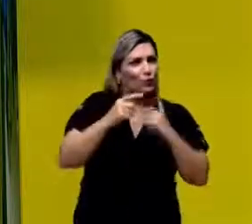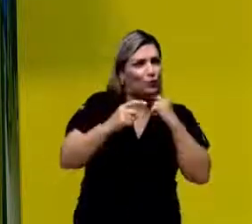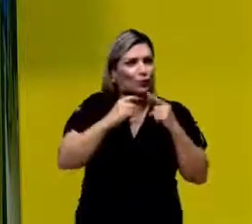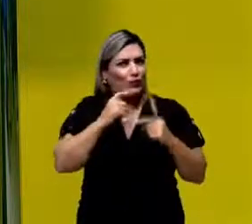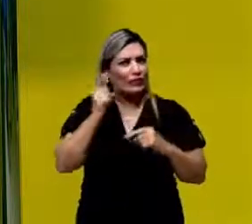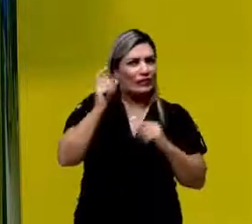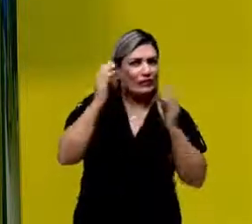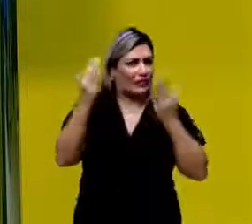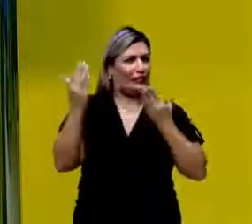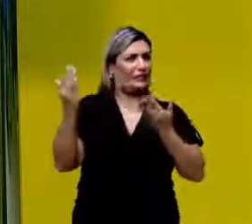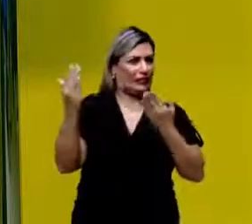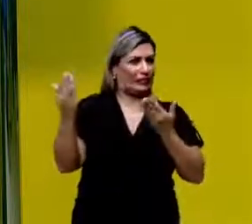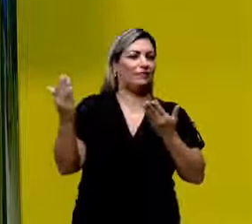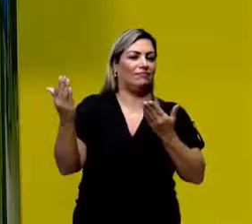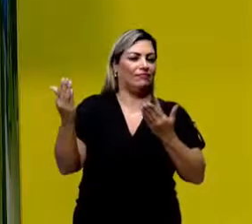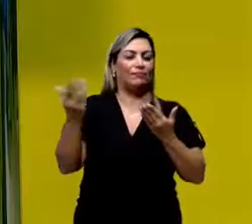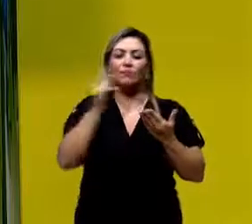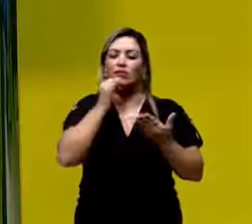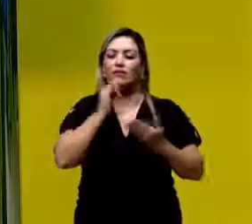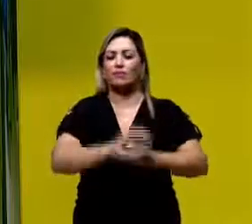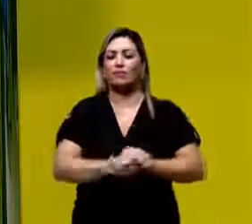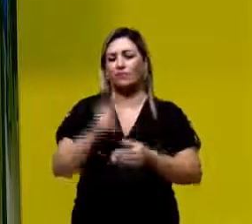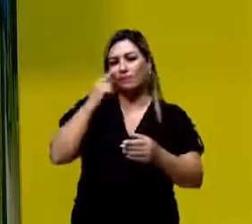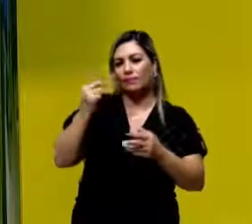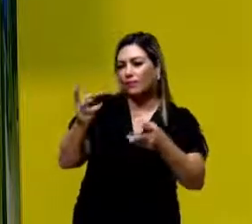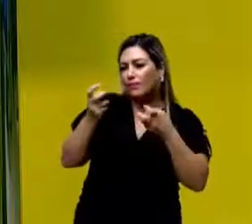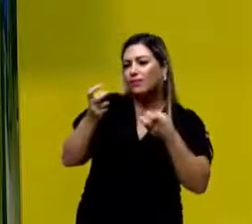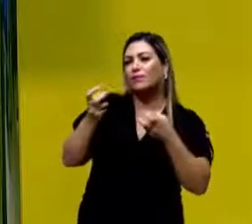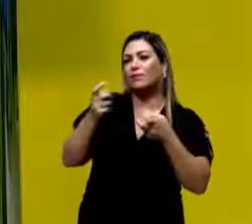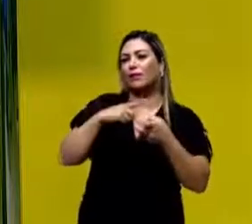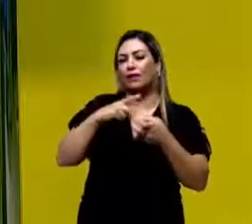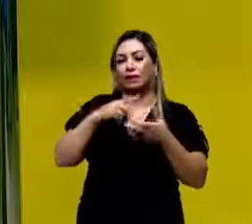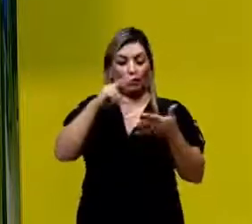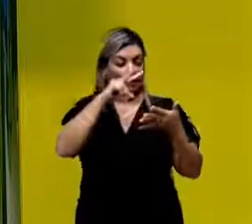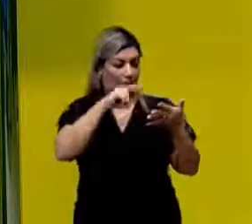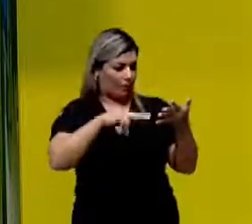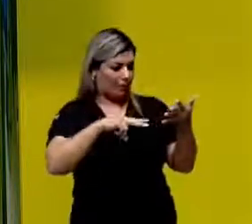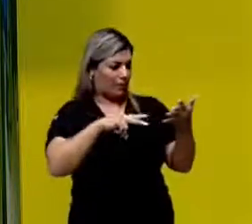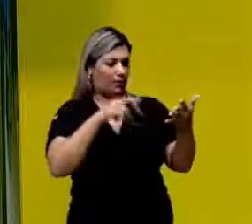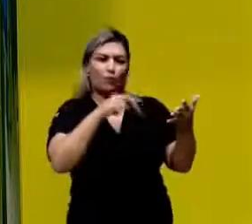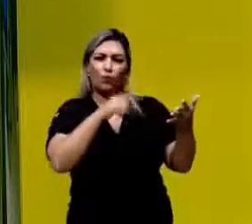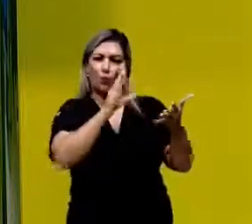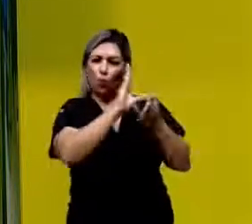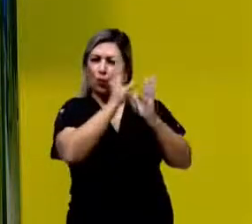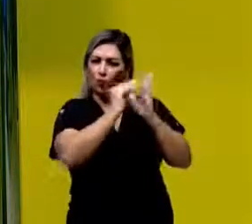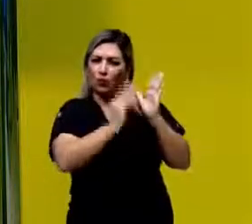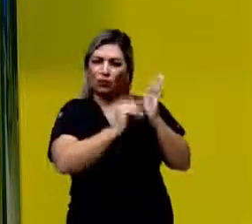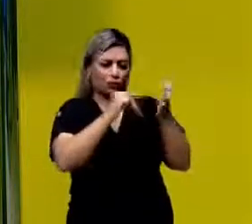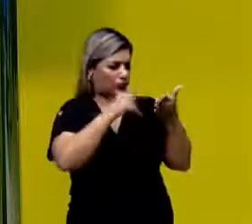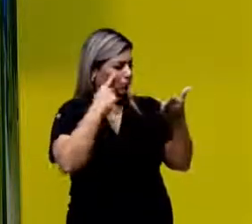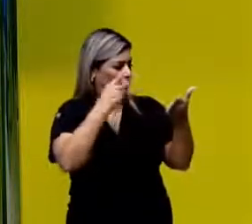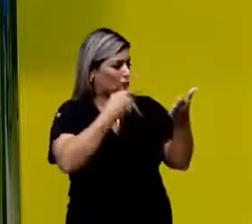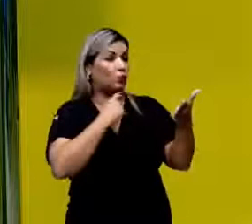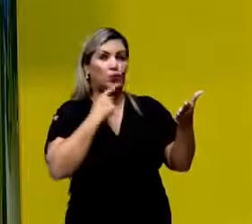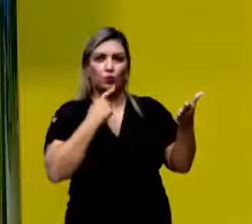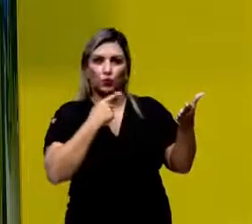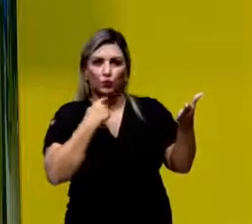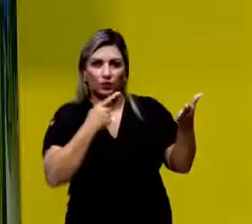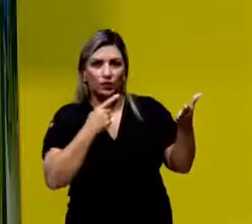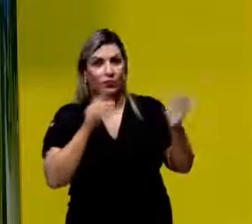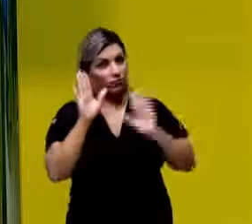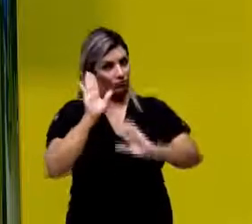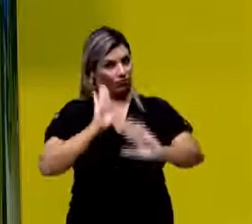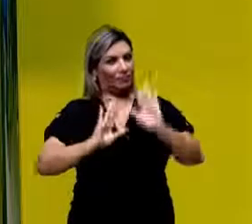duvidosos então assim quando você no tal quando você viu quando você ler uma matéria e se você tiver assim alguma